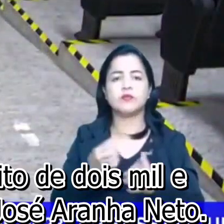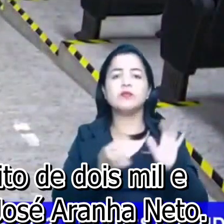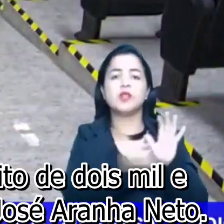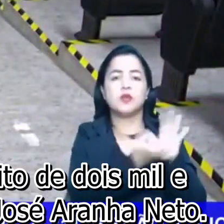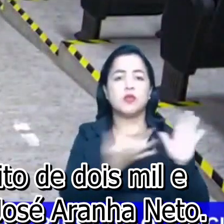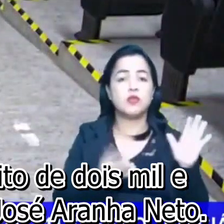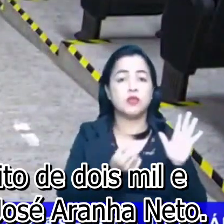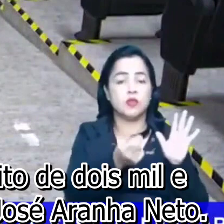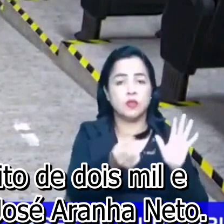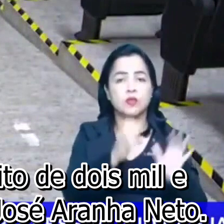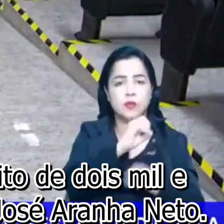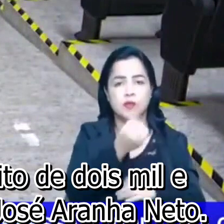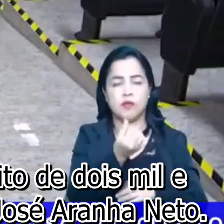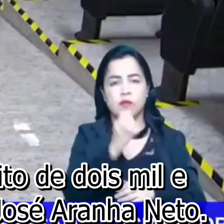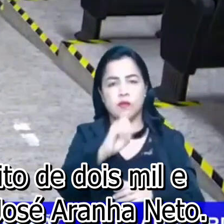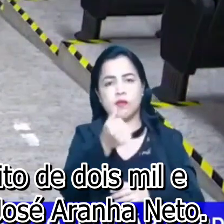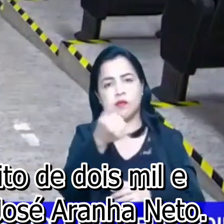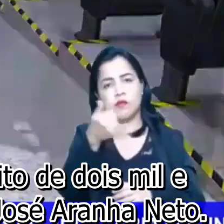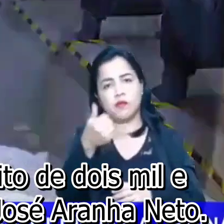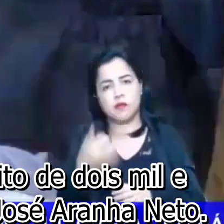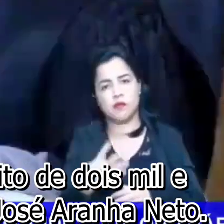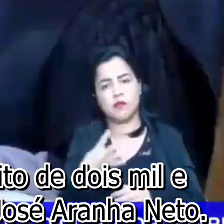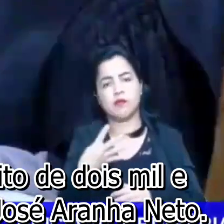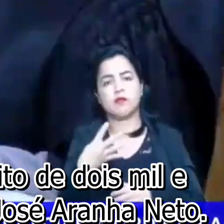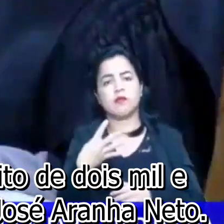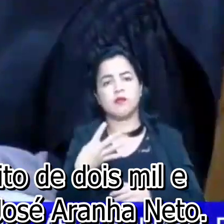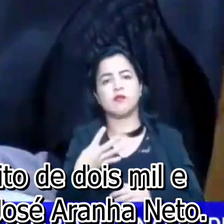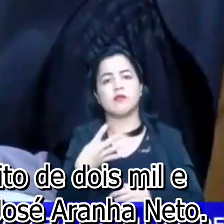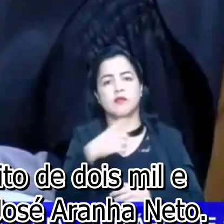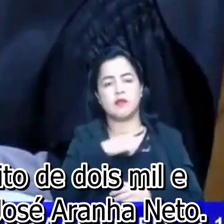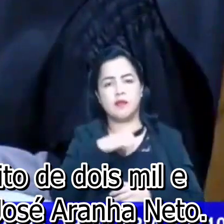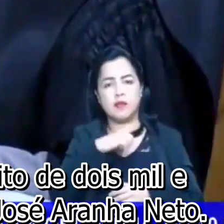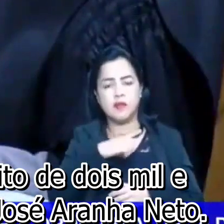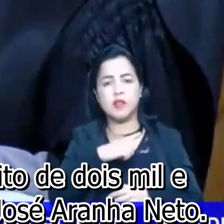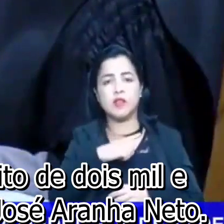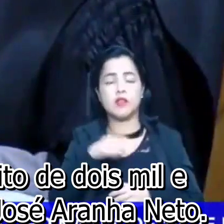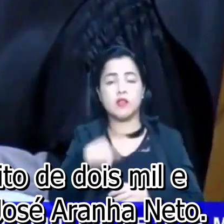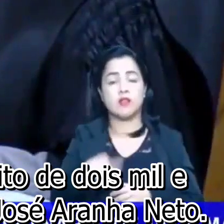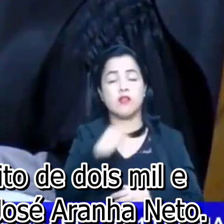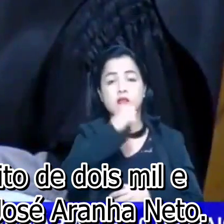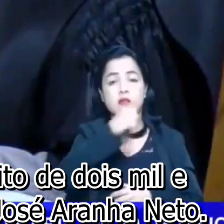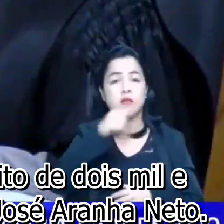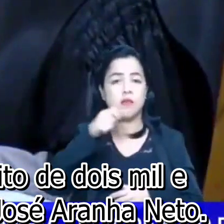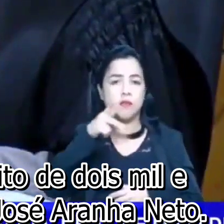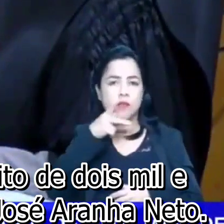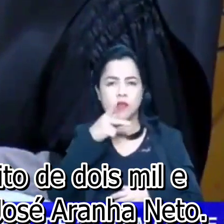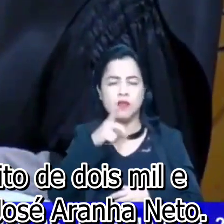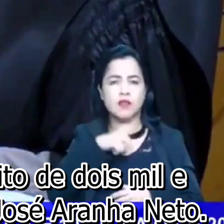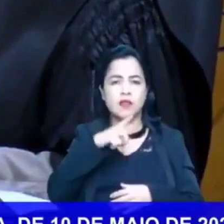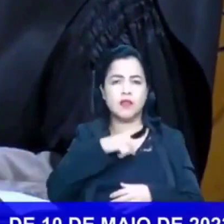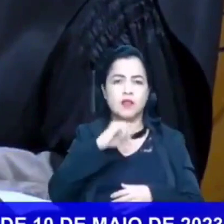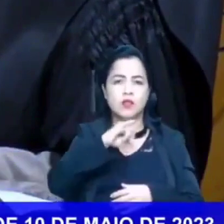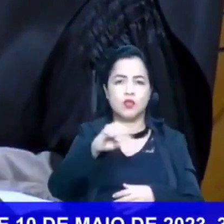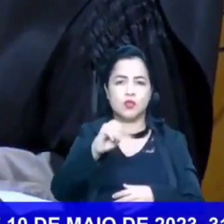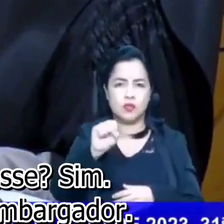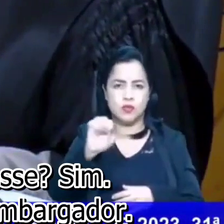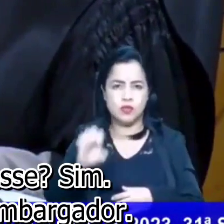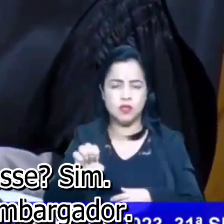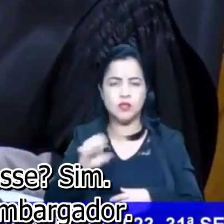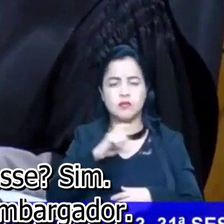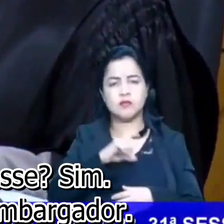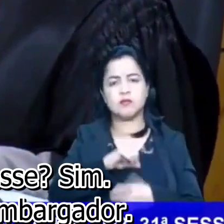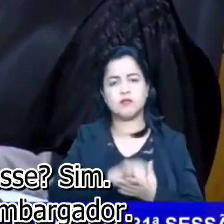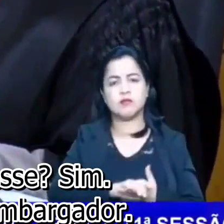contas 060-1408 de 2022, origem Macapá. O interessado, no caso, é José Aranha Neto.